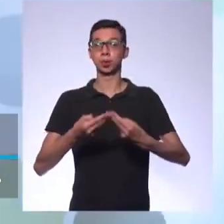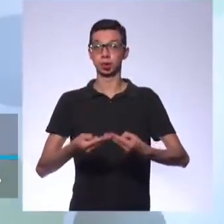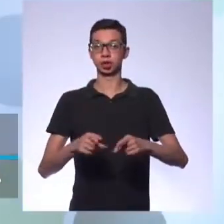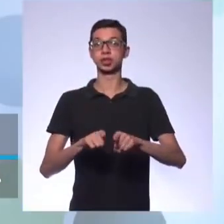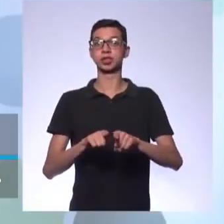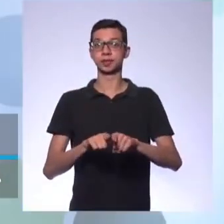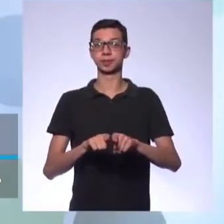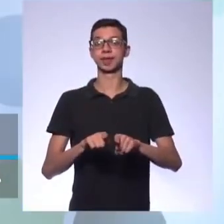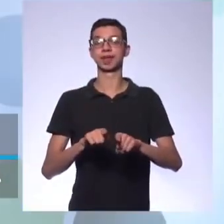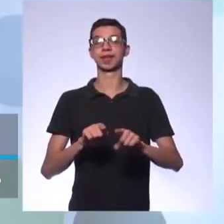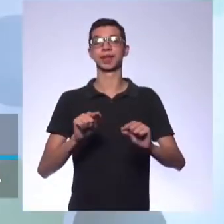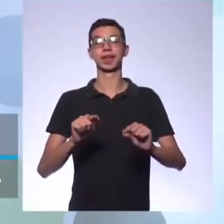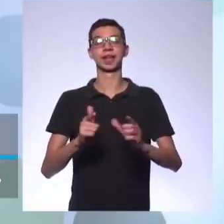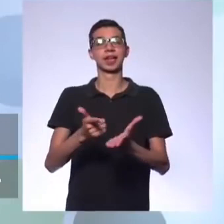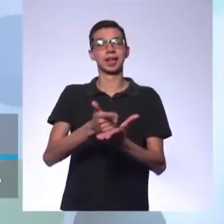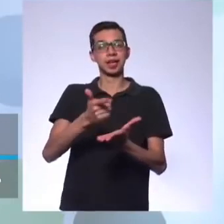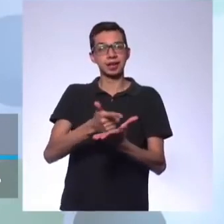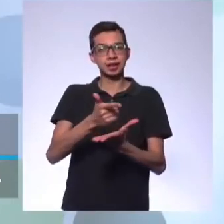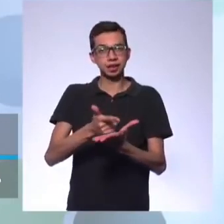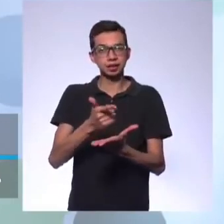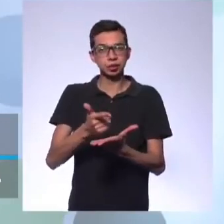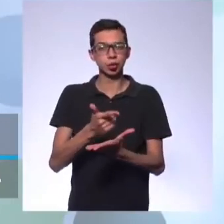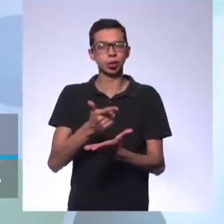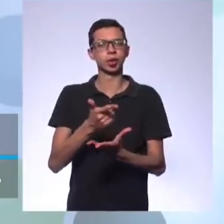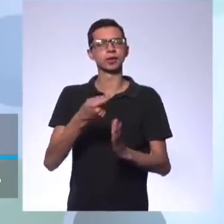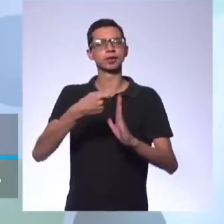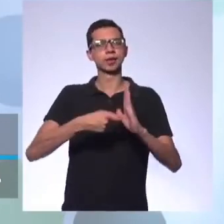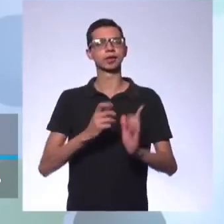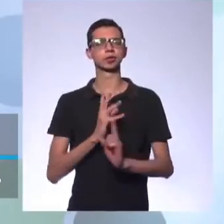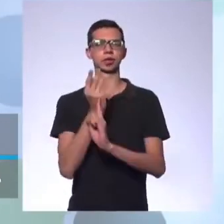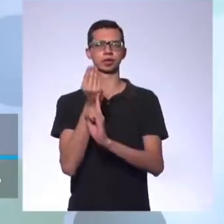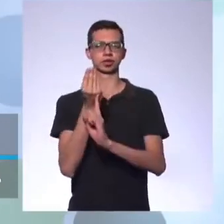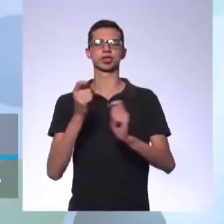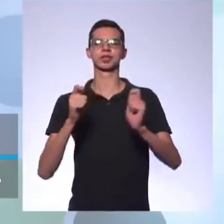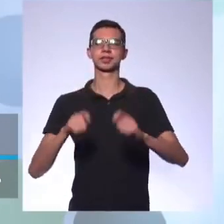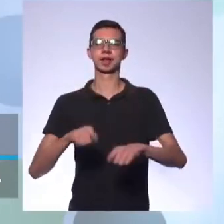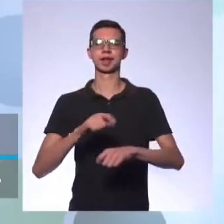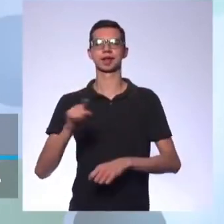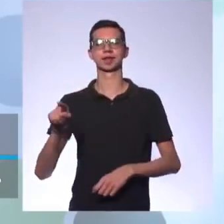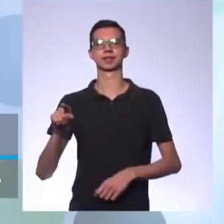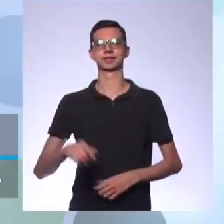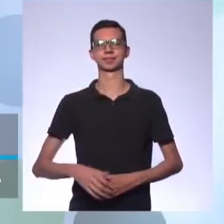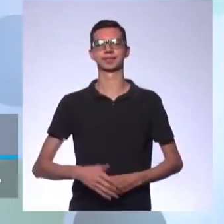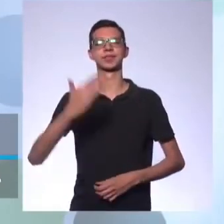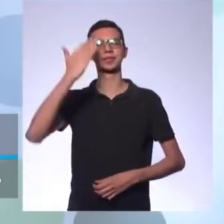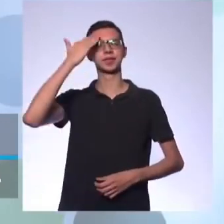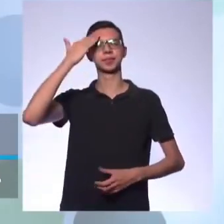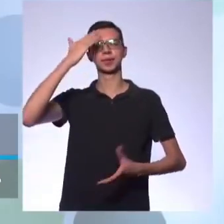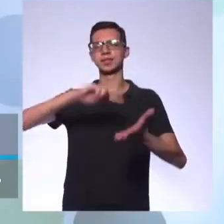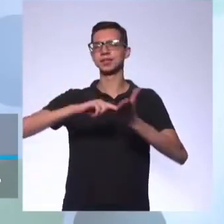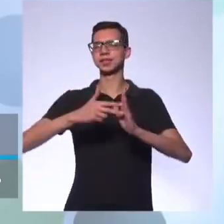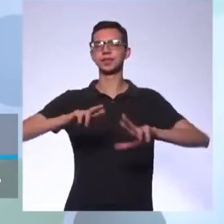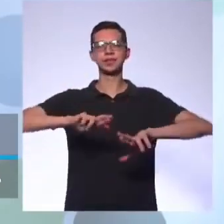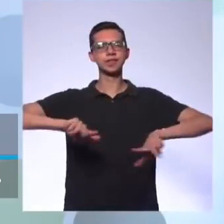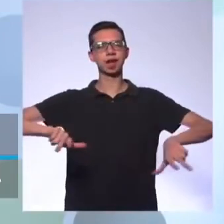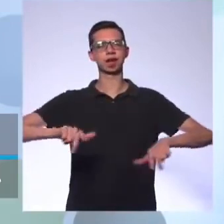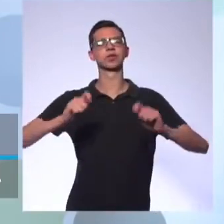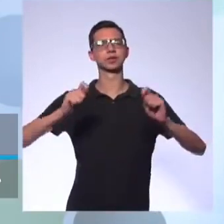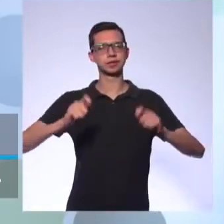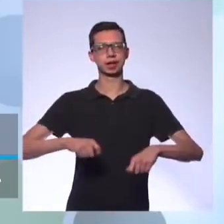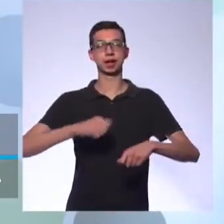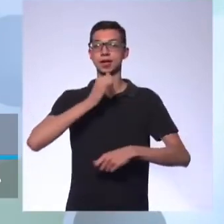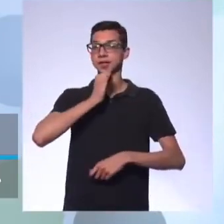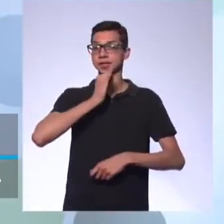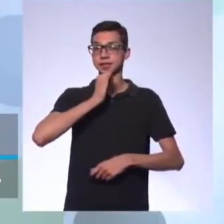texto artístico nos proporciona. O texto artístico nos proporciona entrar em contato com outros significados. Olha só, eu vejo de uma